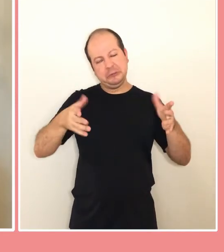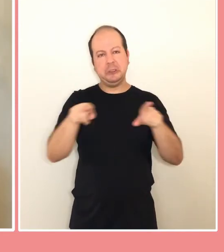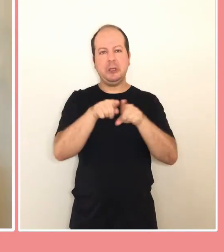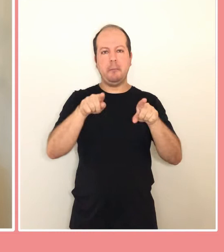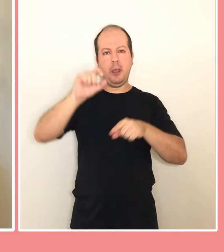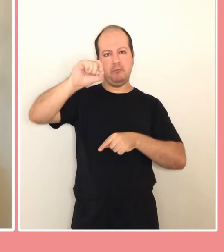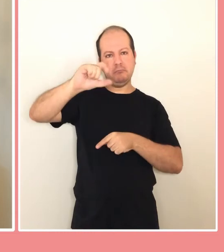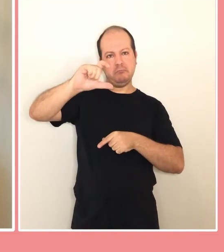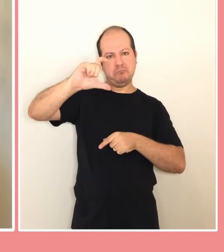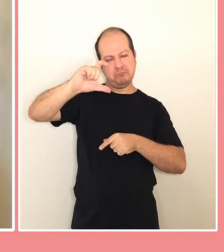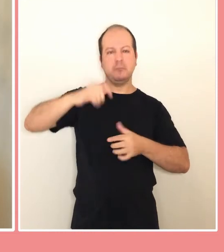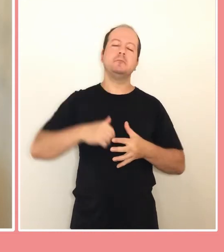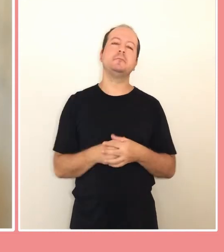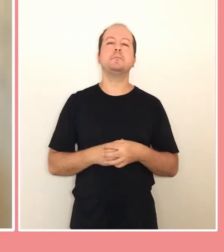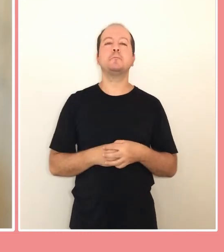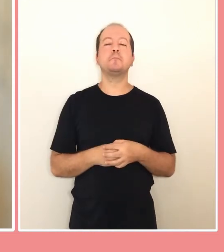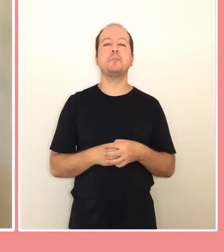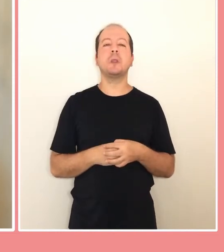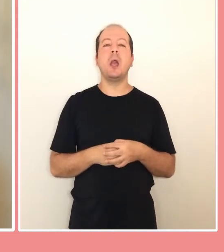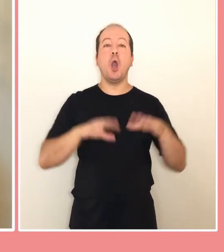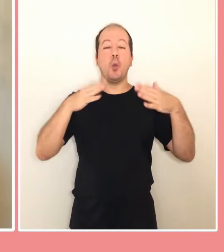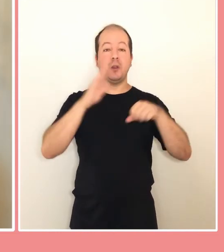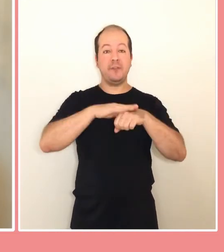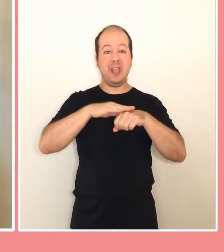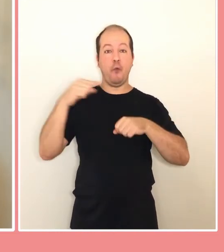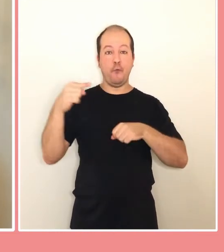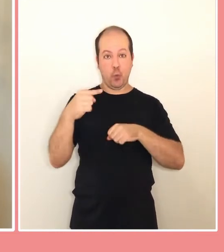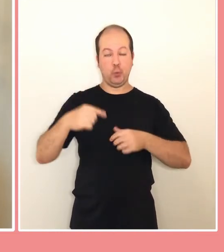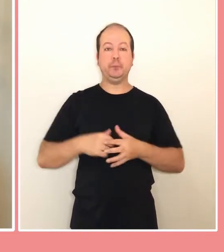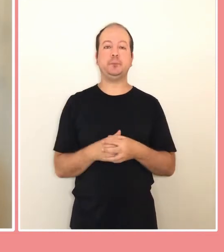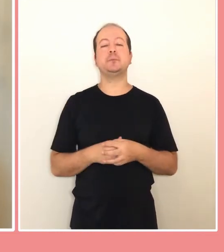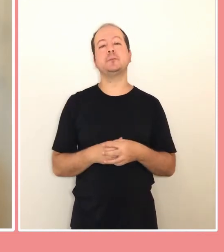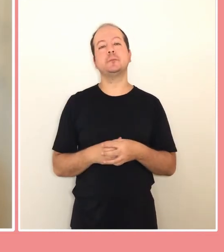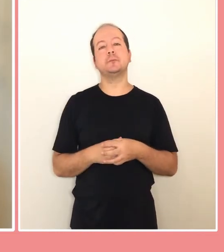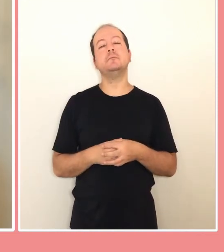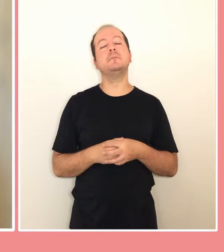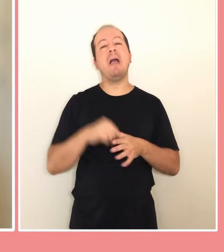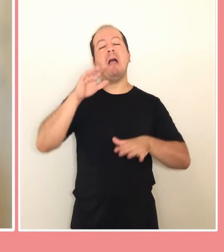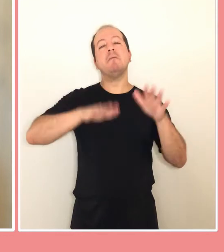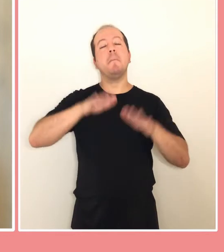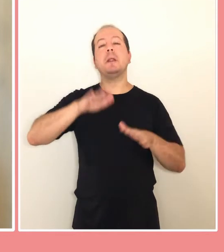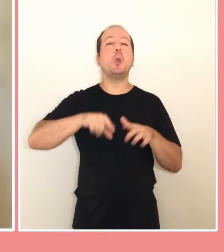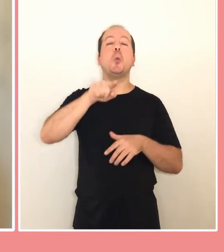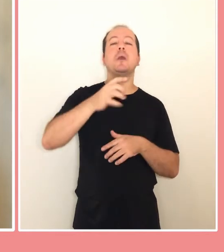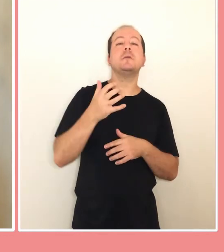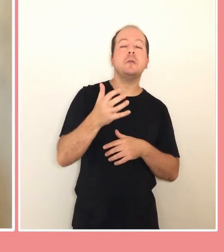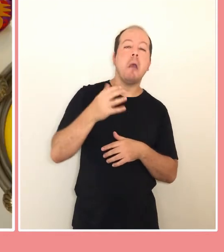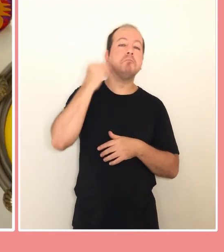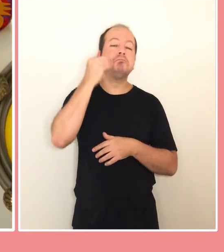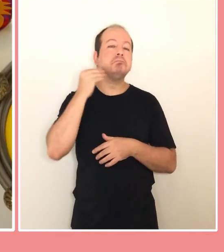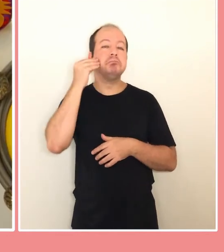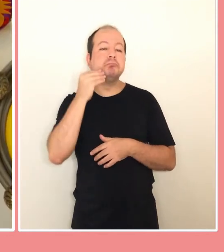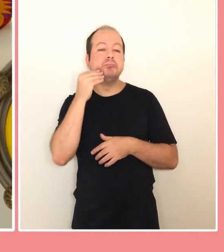espessuras. Os furos vai depender do que vocês quiserem ou experimentaram,